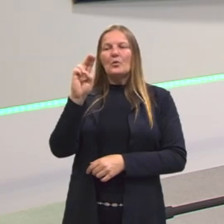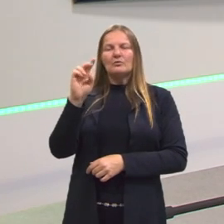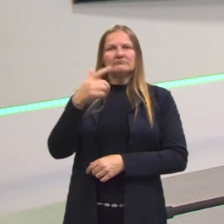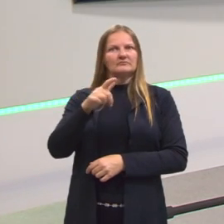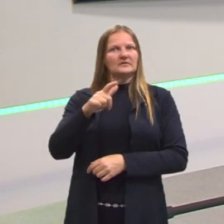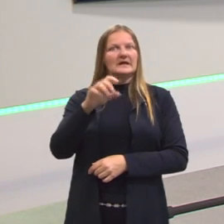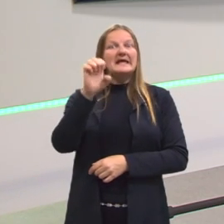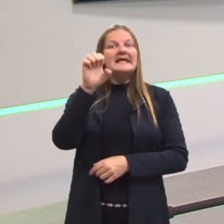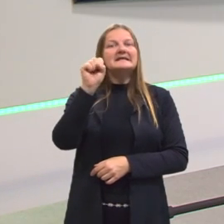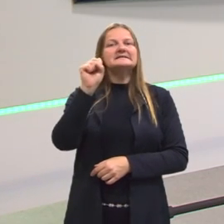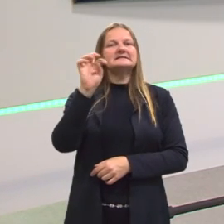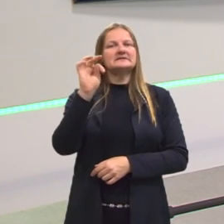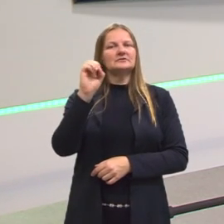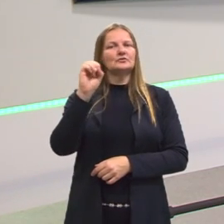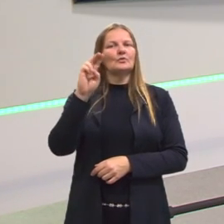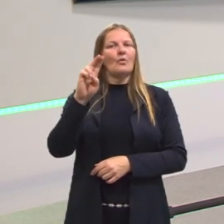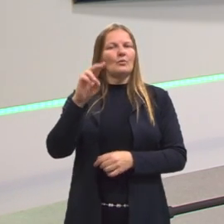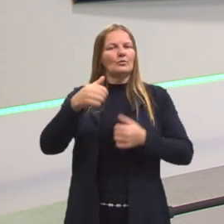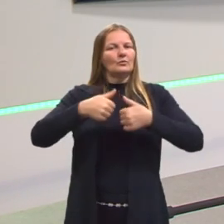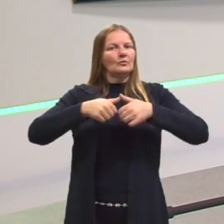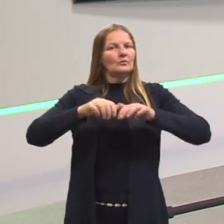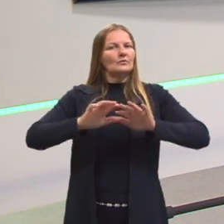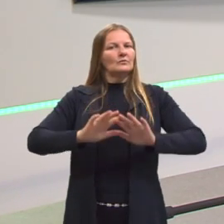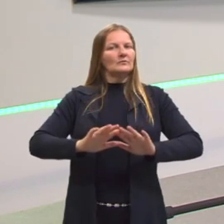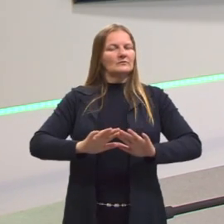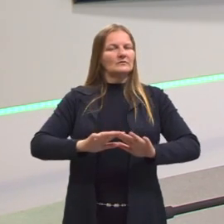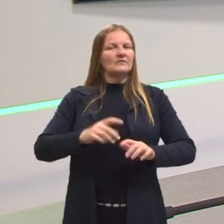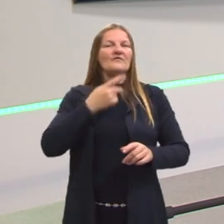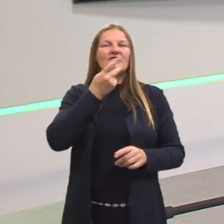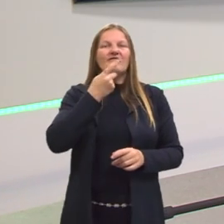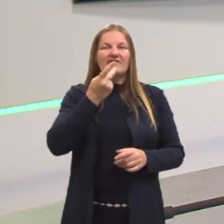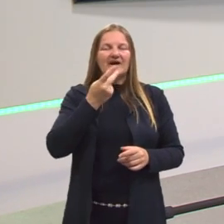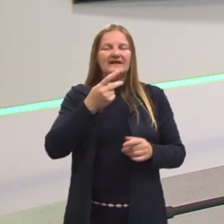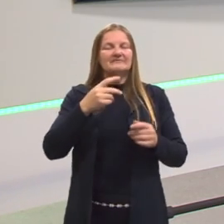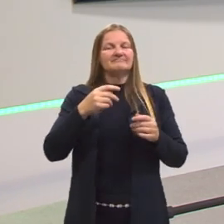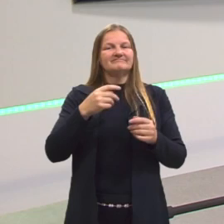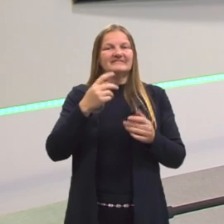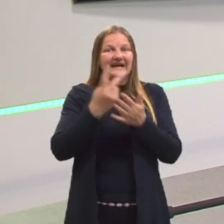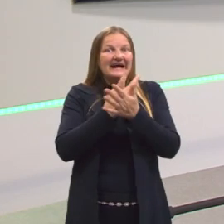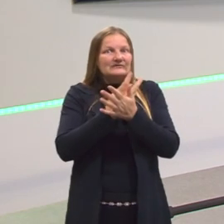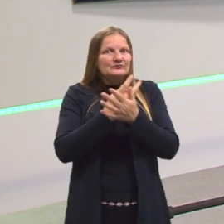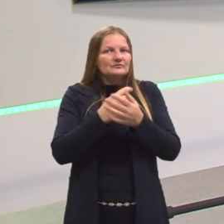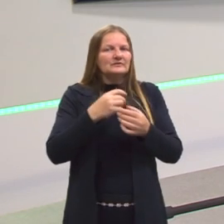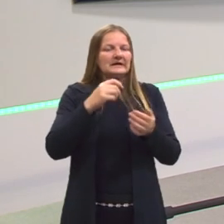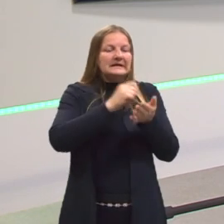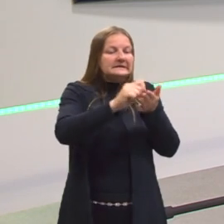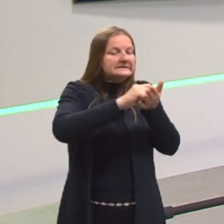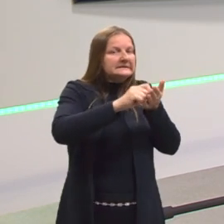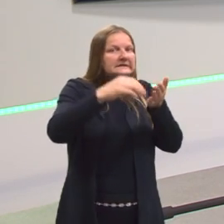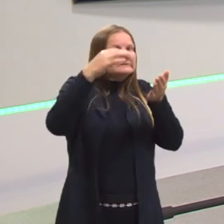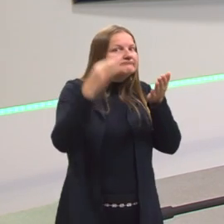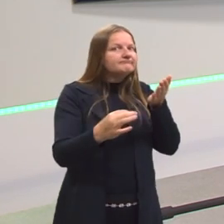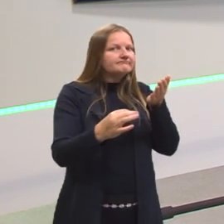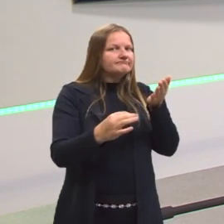essas abreviações que a gente costuma fazer na língua falada percebam isso